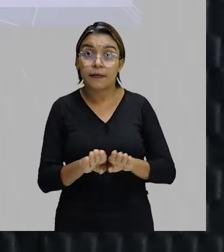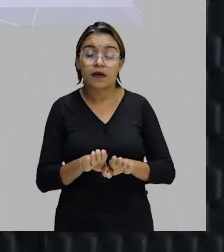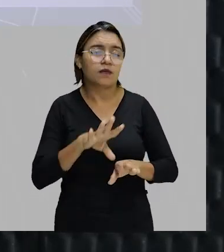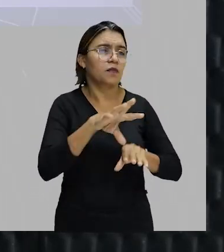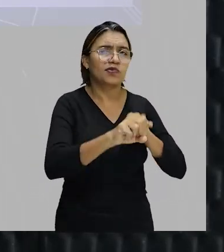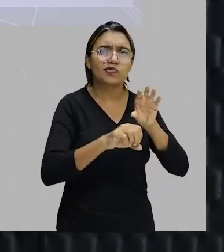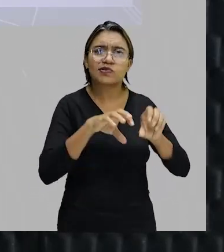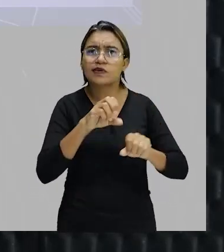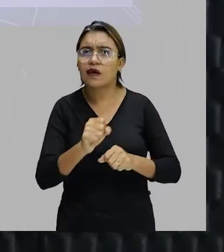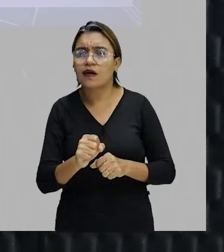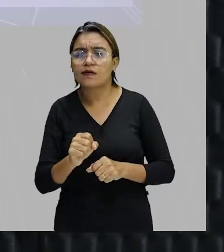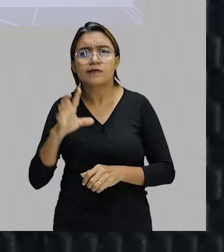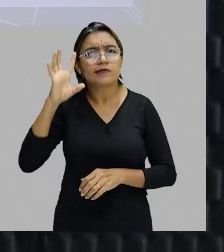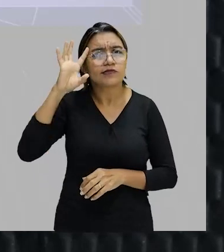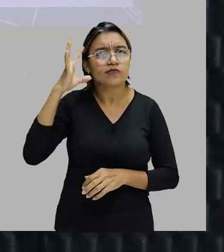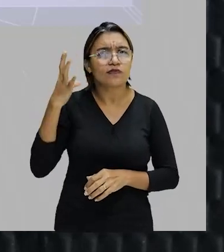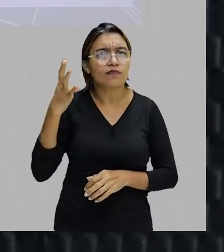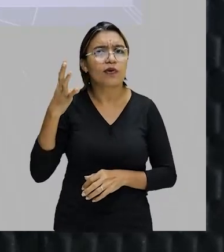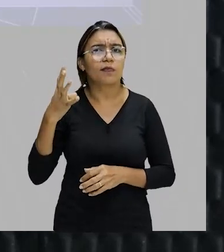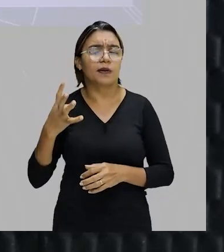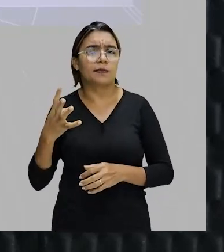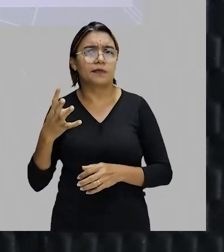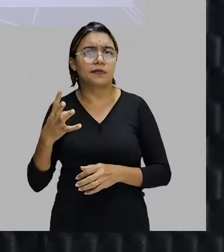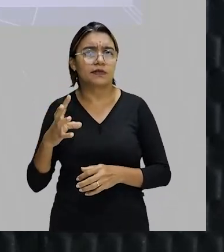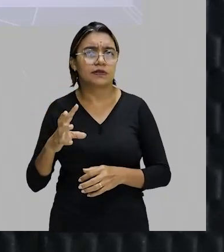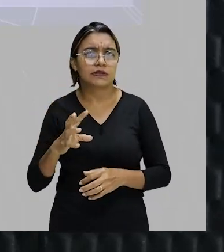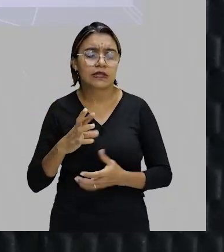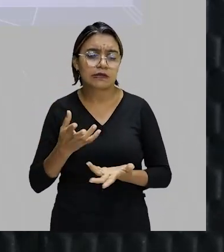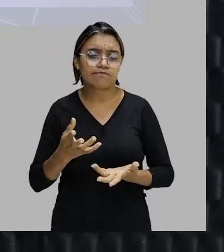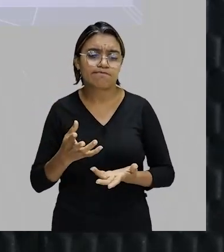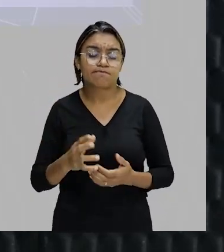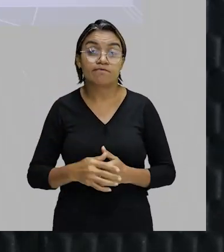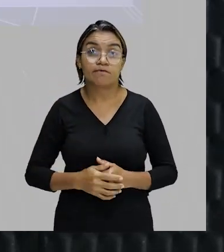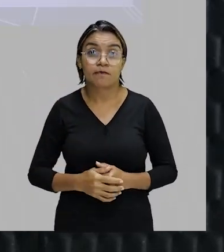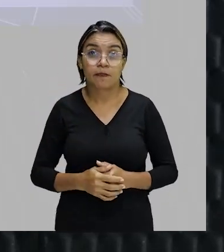buscar solucionar as falhas desse processo. É o chamado